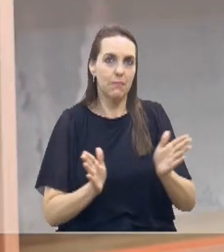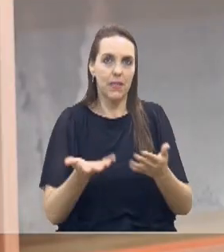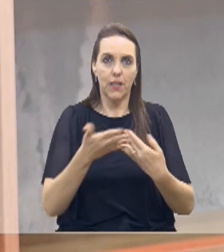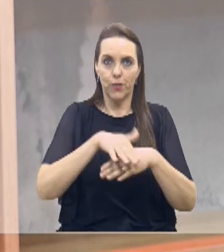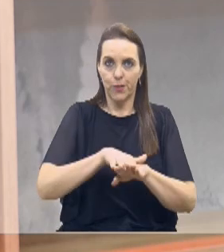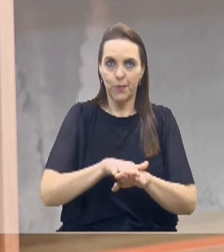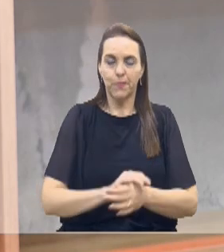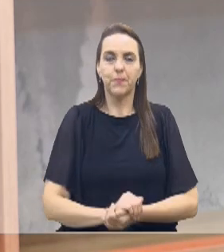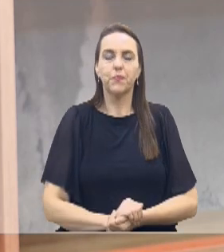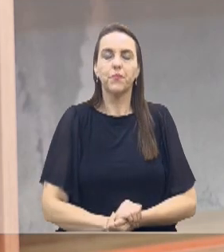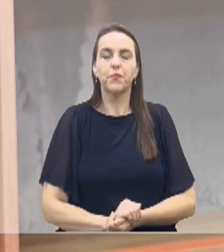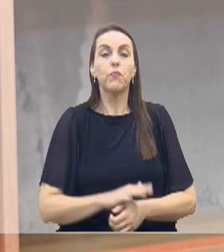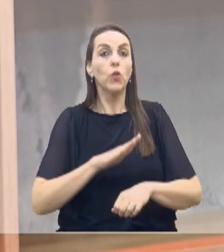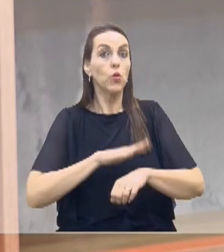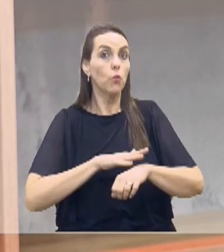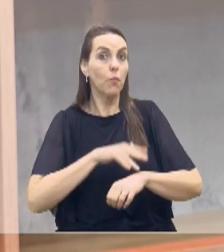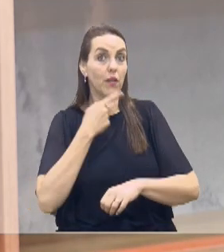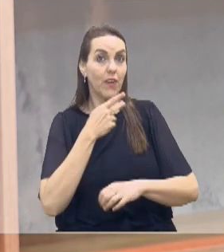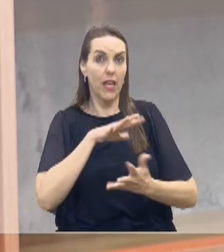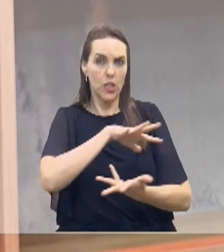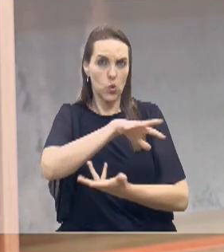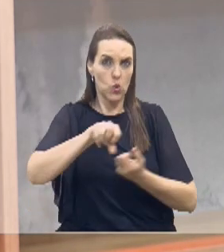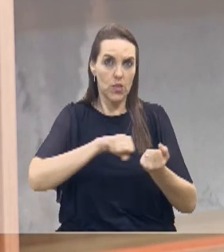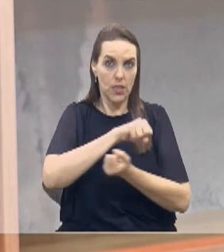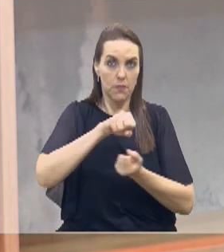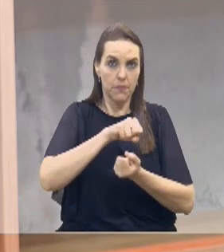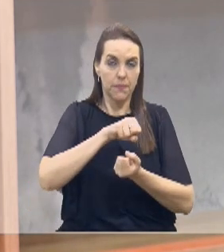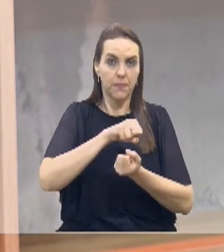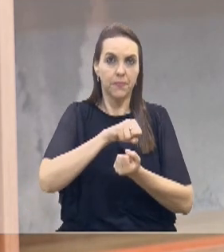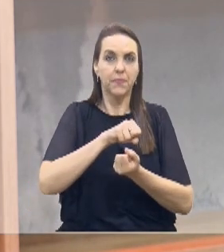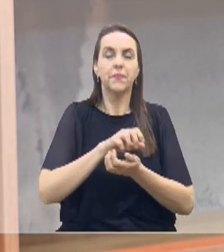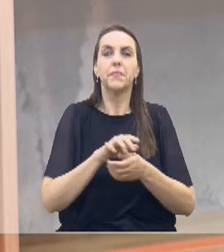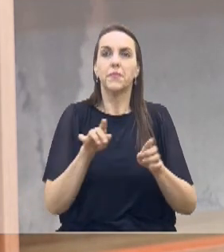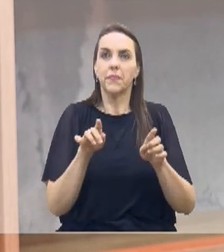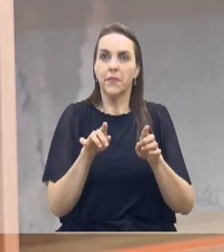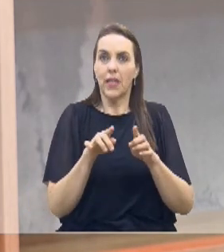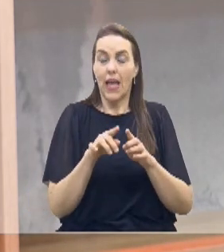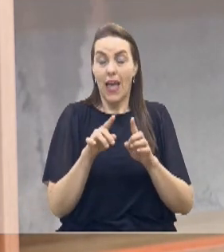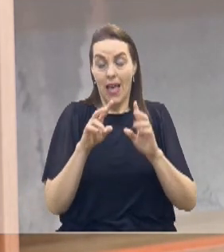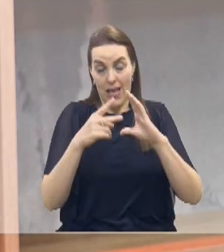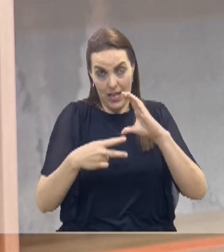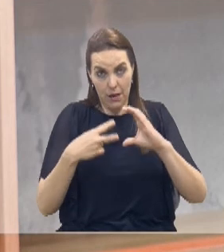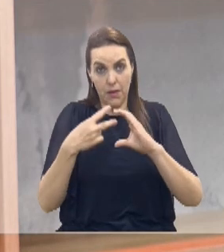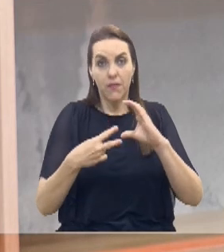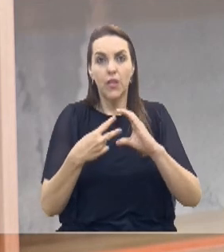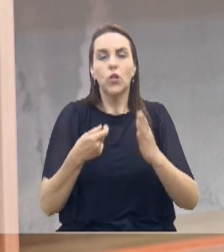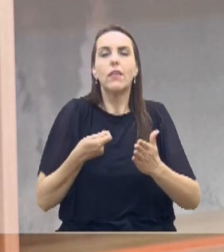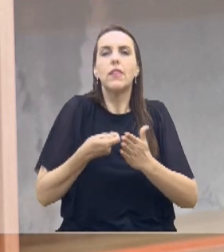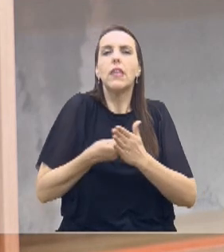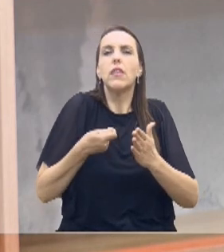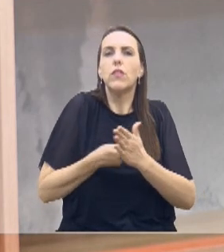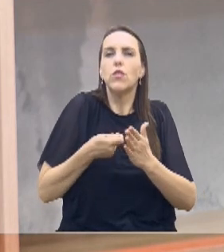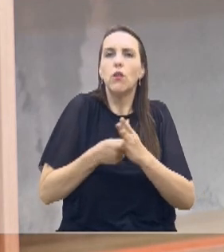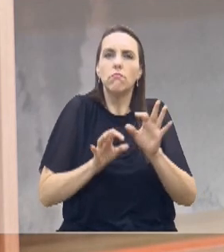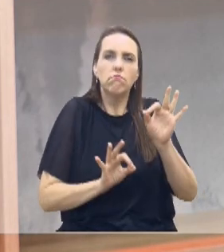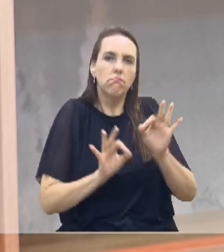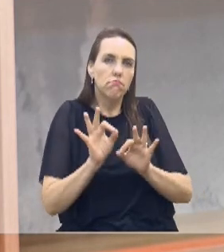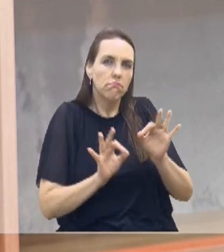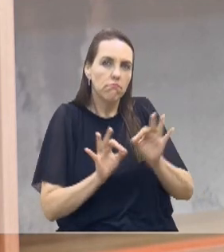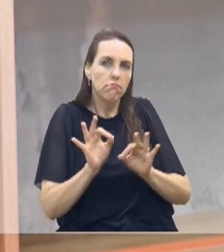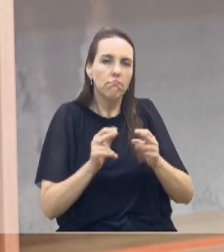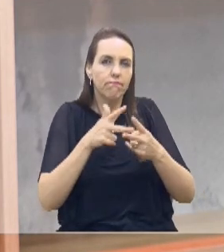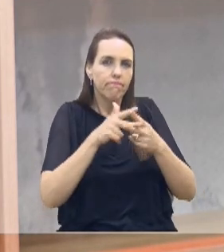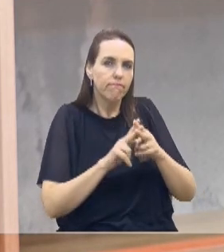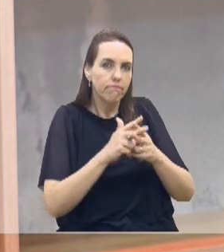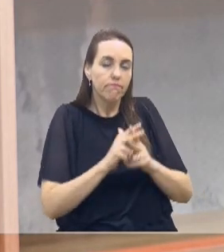eu citei a sustentabilidade também, acho que citei, a Câmara tentou aperfeiçoar já uma tradição